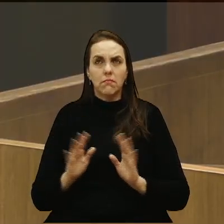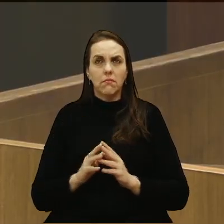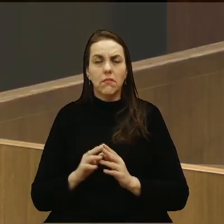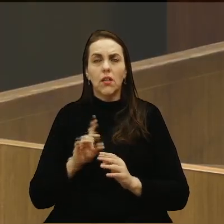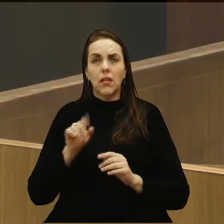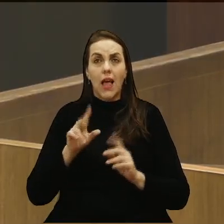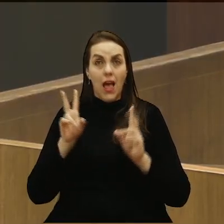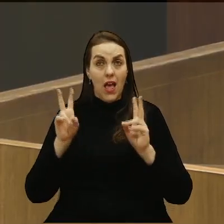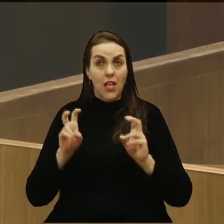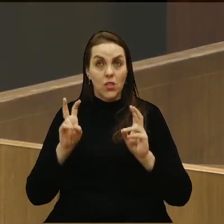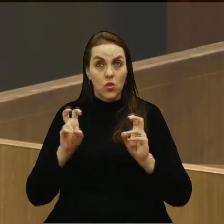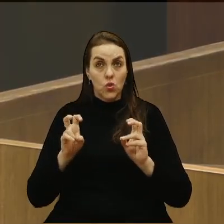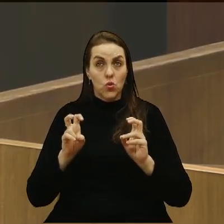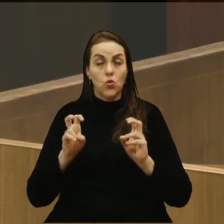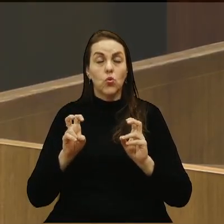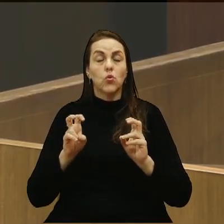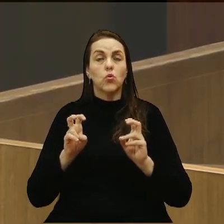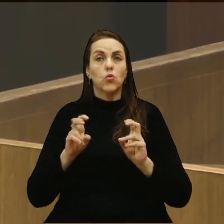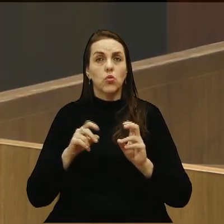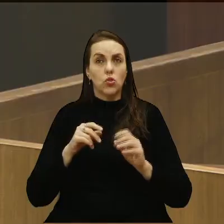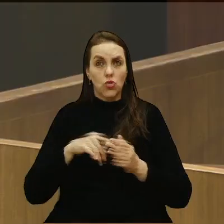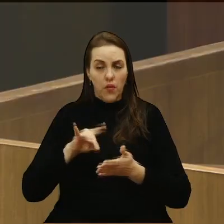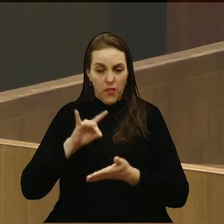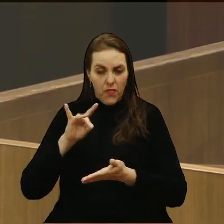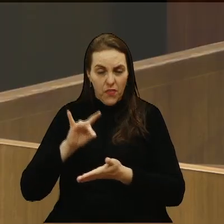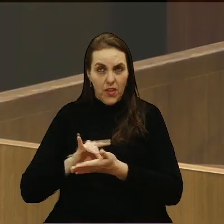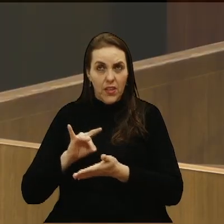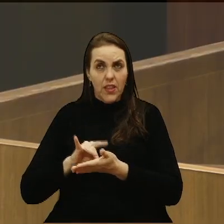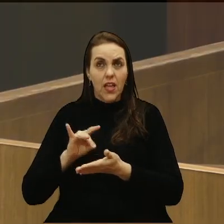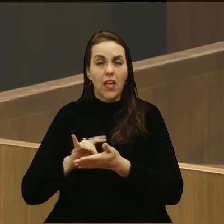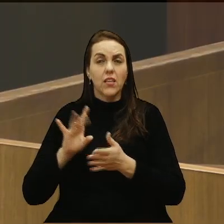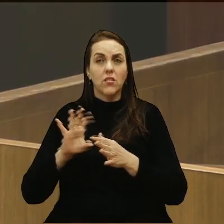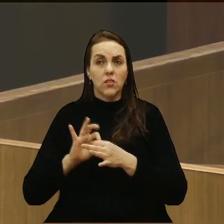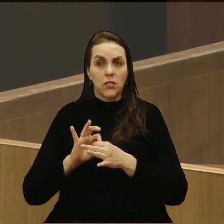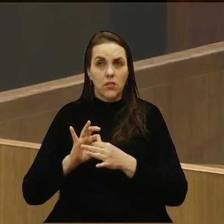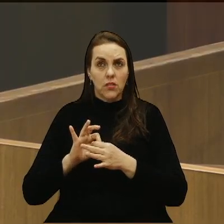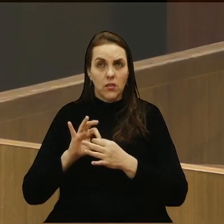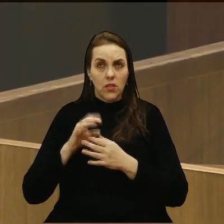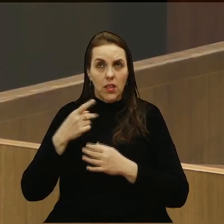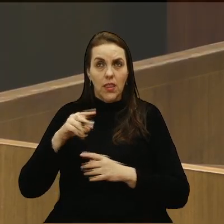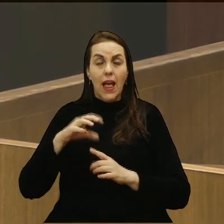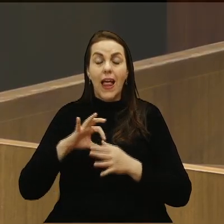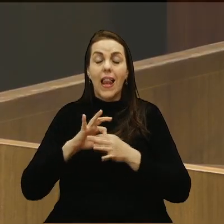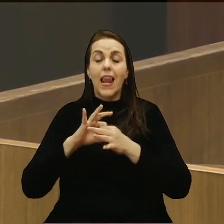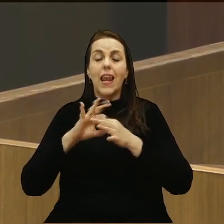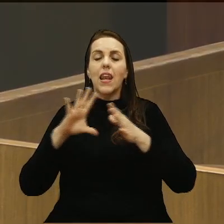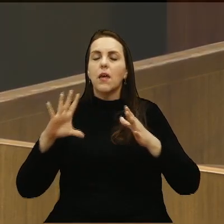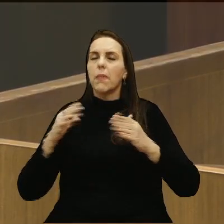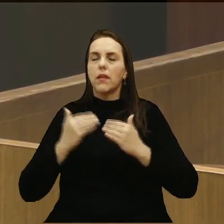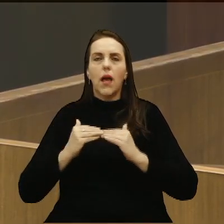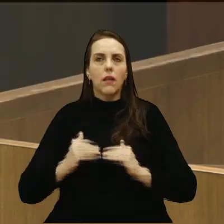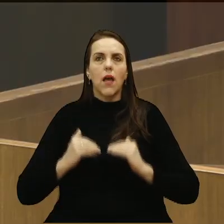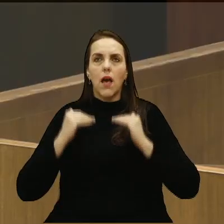nos assuntos duvidosos, liberdade, nos assuntos essenciais, liberdade, acima de tudo,